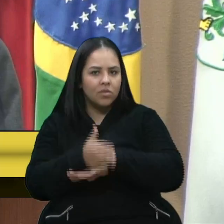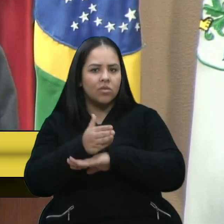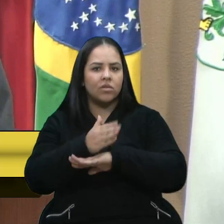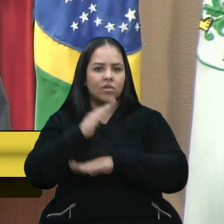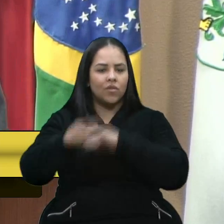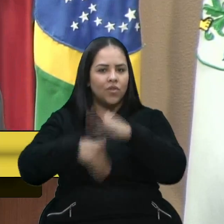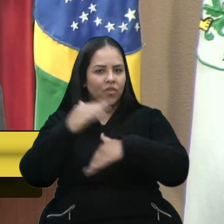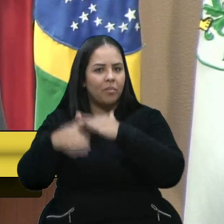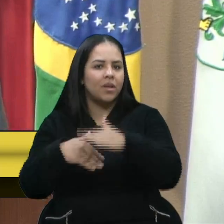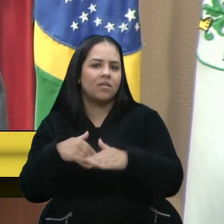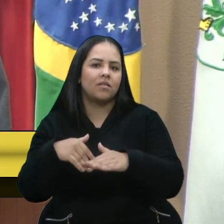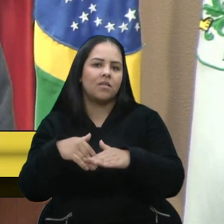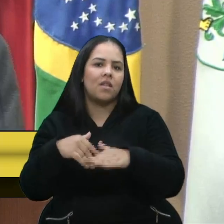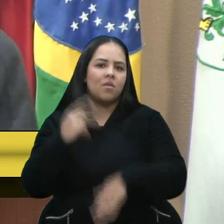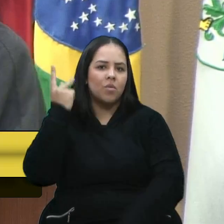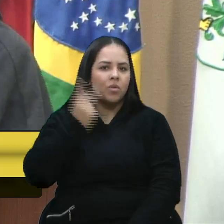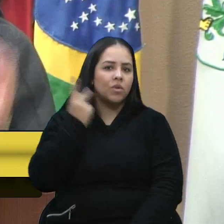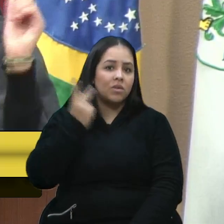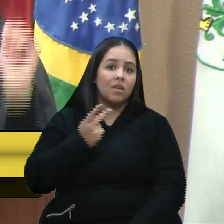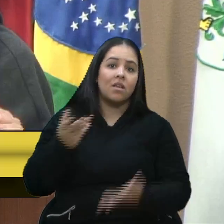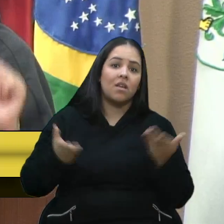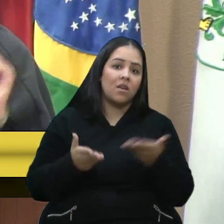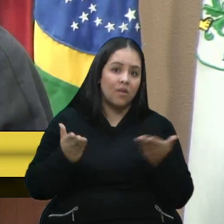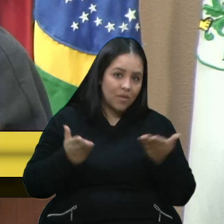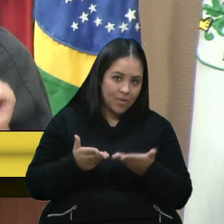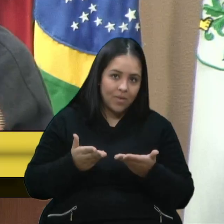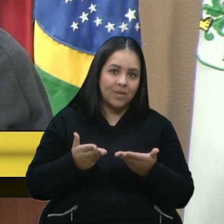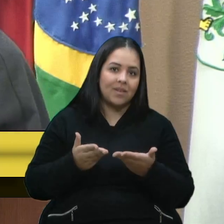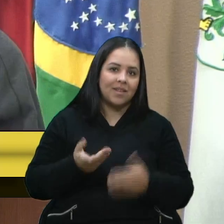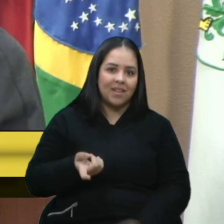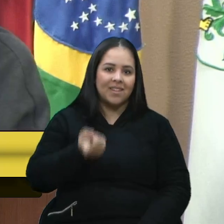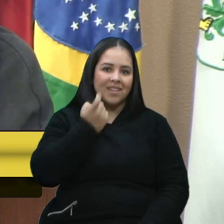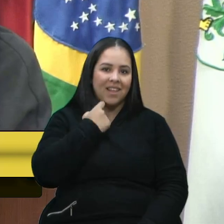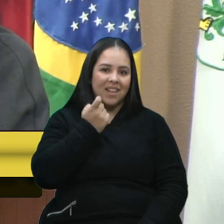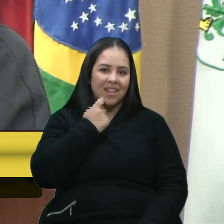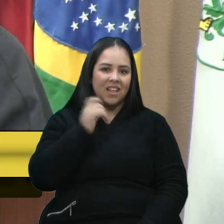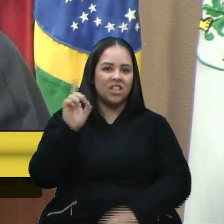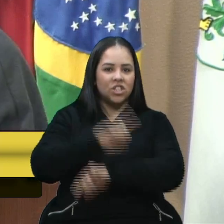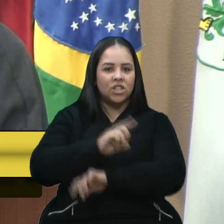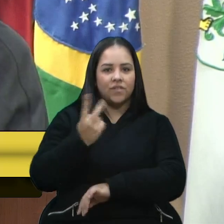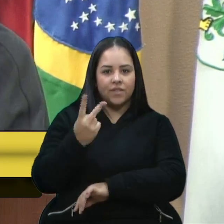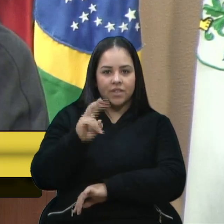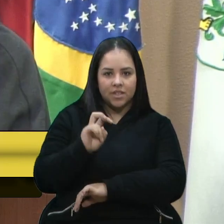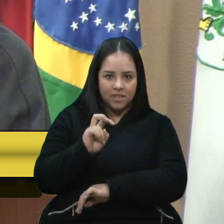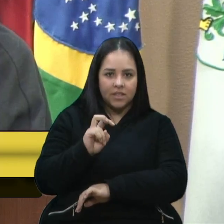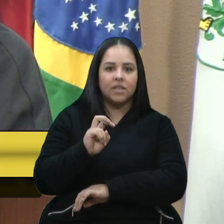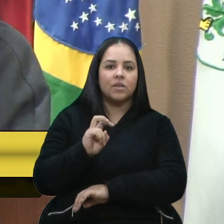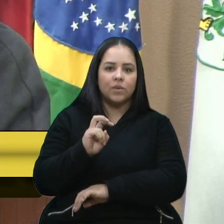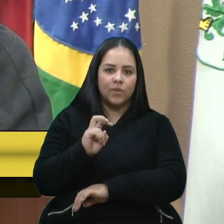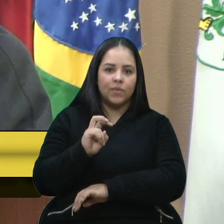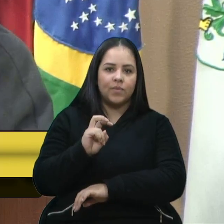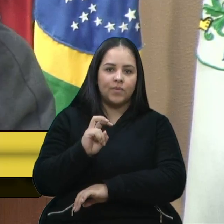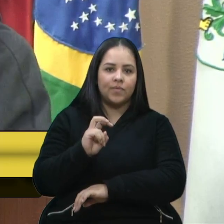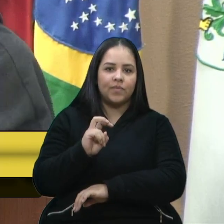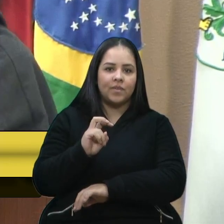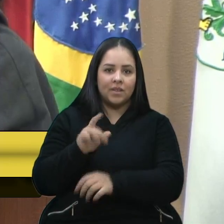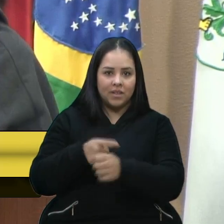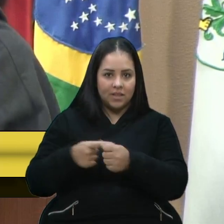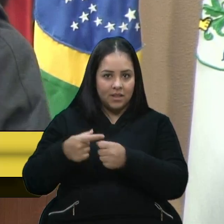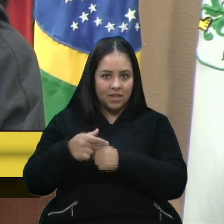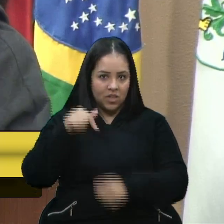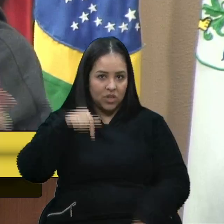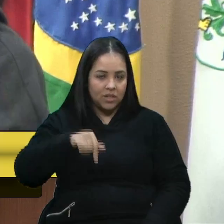dessas políticas. E agora, na sexta-feira, dia 25, a nossa cidade